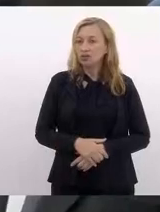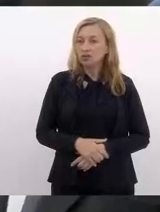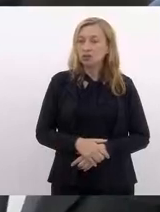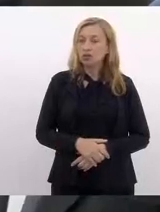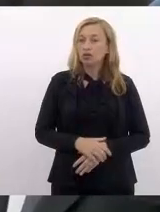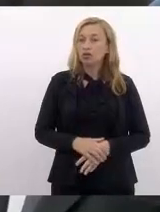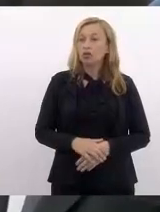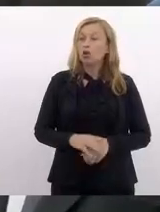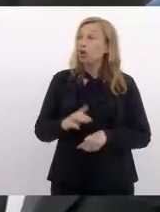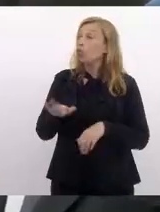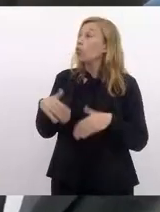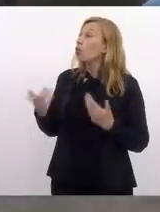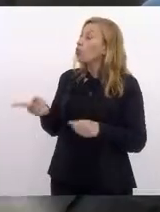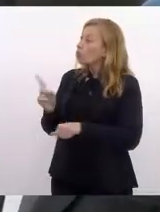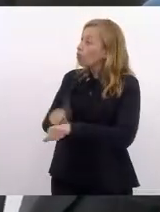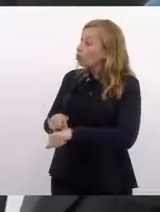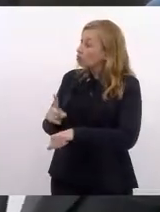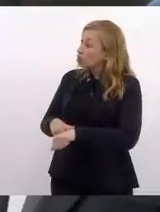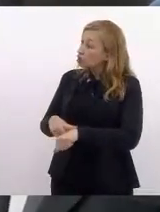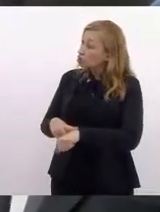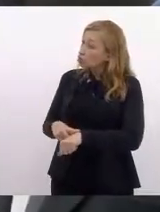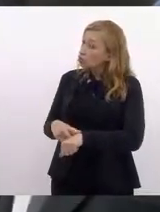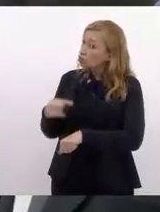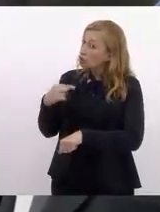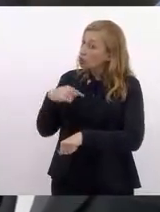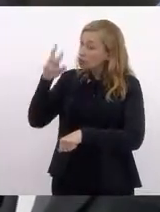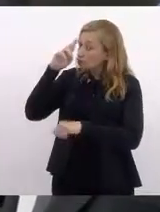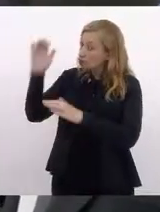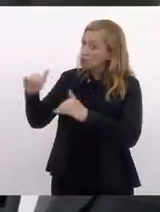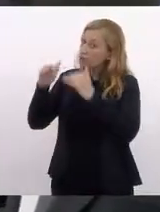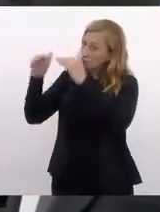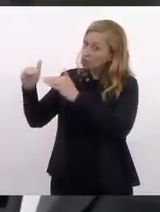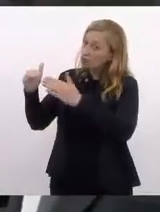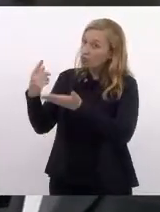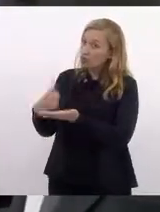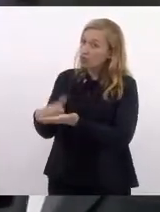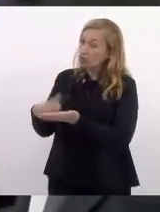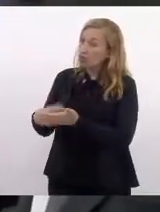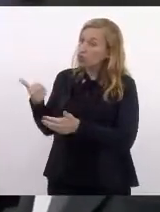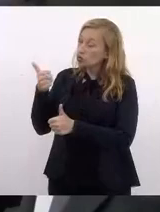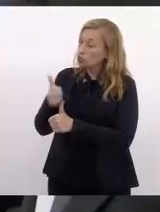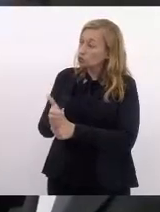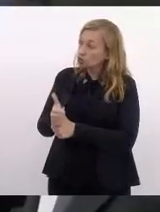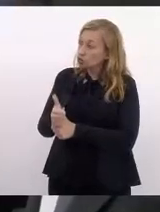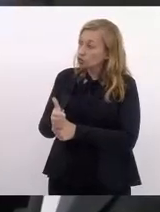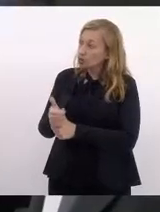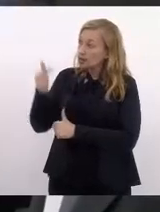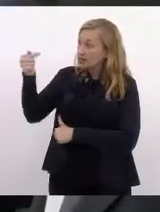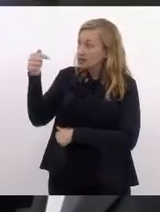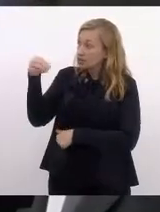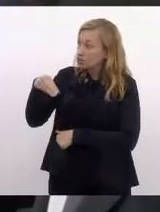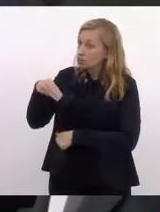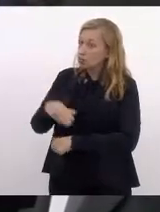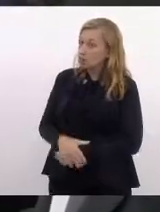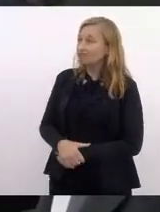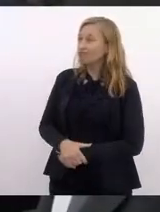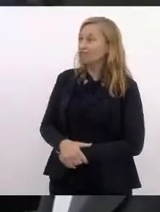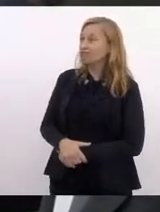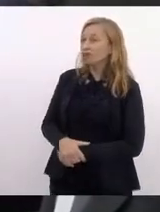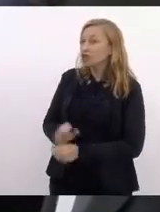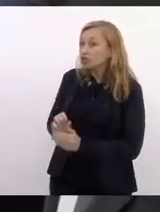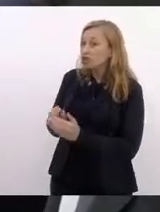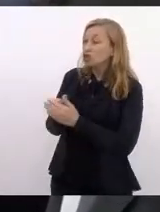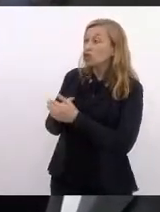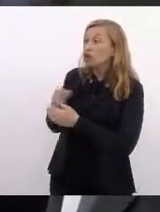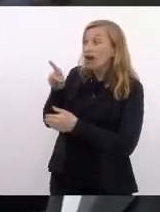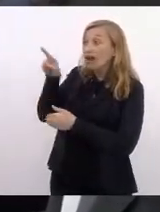momento eu e vossa excelência chegamos ao acordo do substitutivo não faz 7 minutos ali atrás